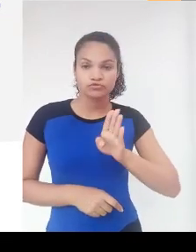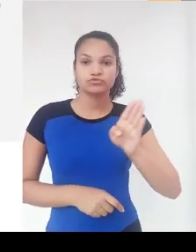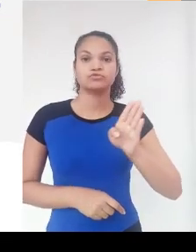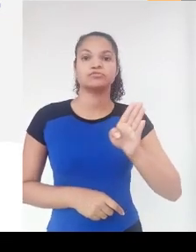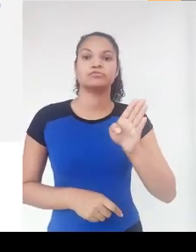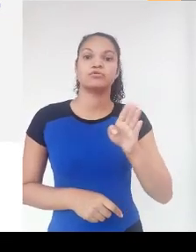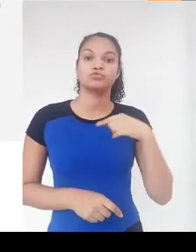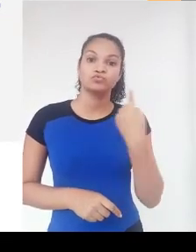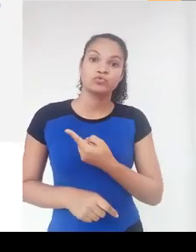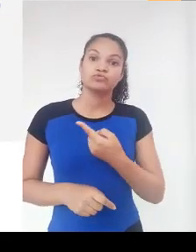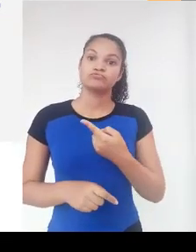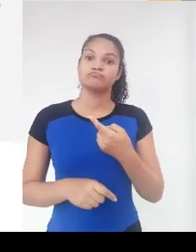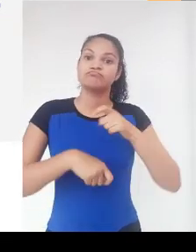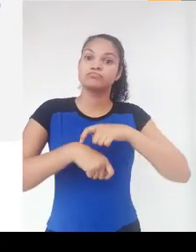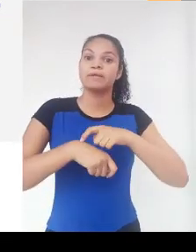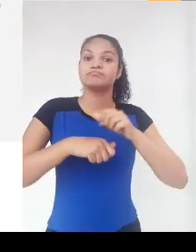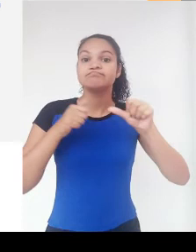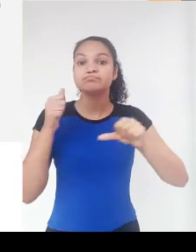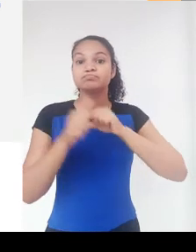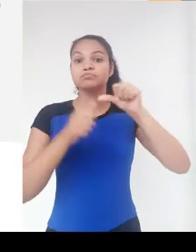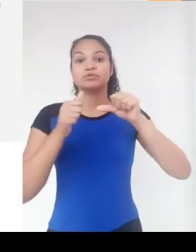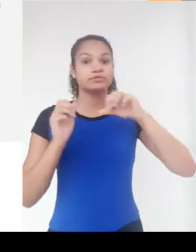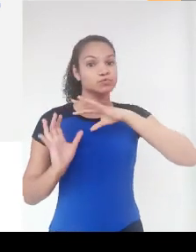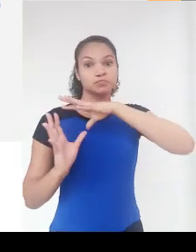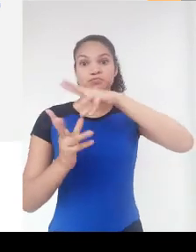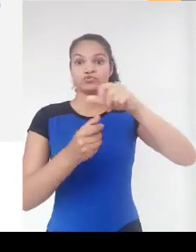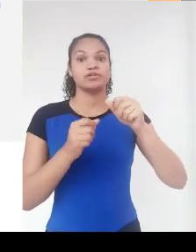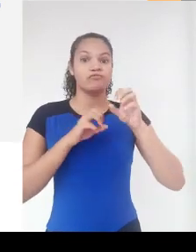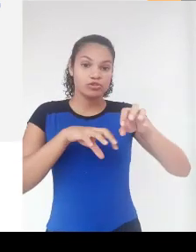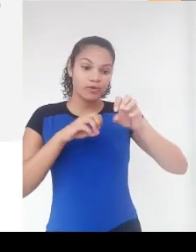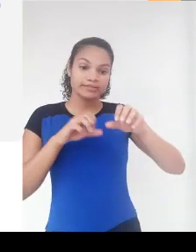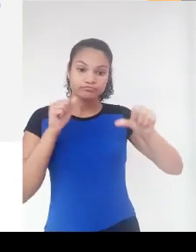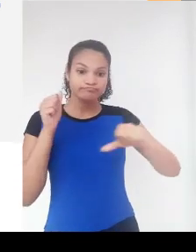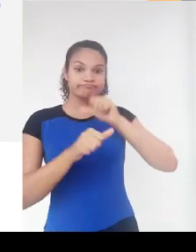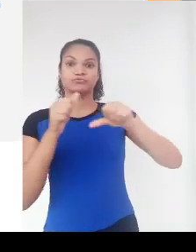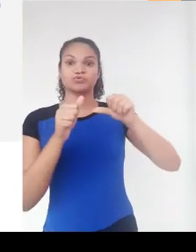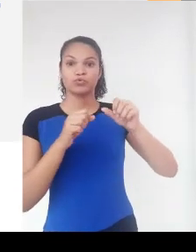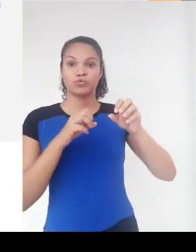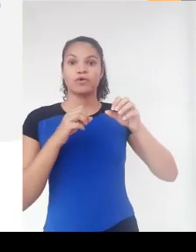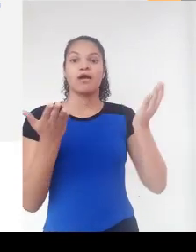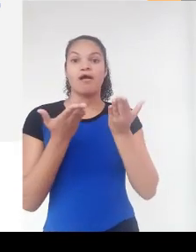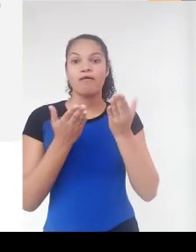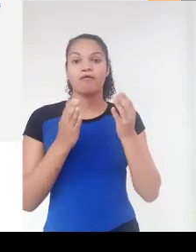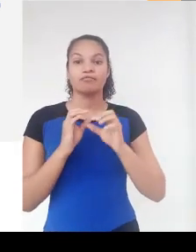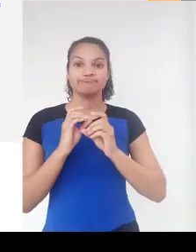num momento de mudança mundial nos sistemas educacionais. Estamos passando agora por